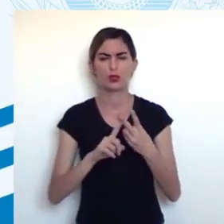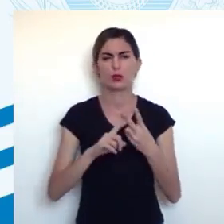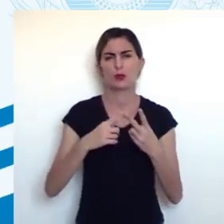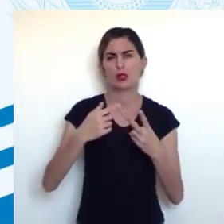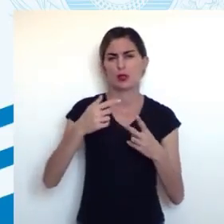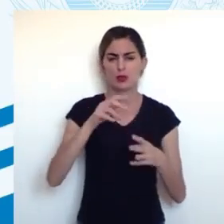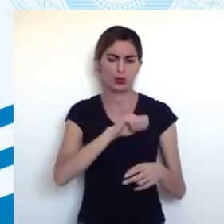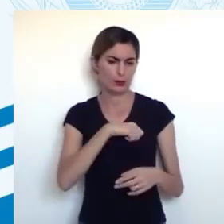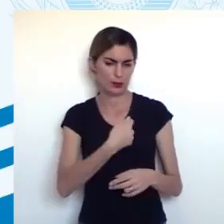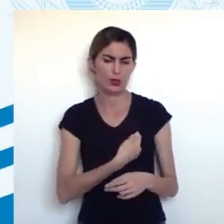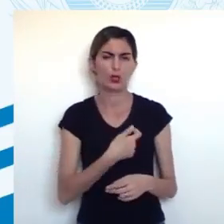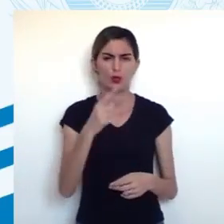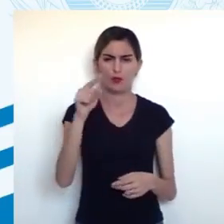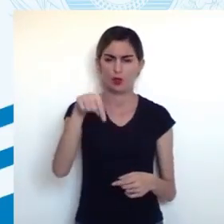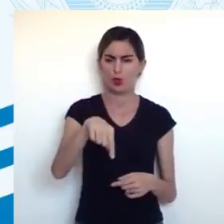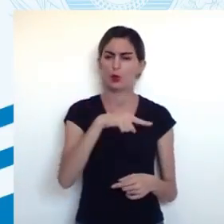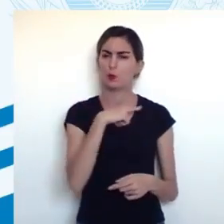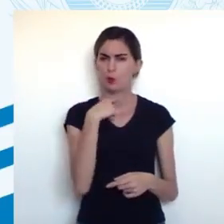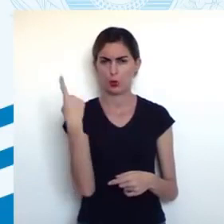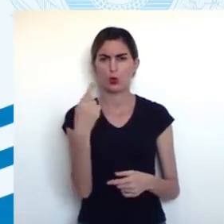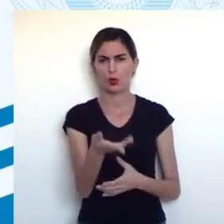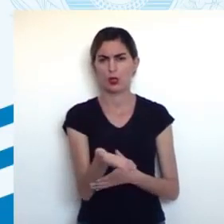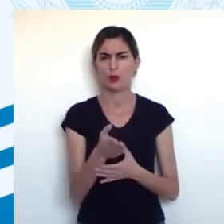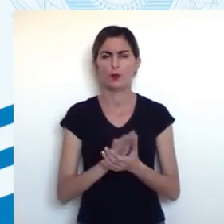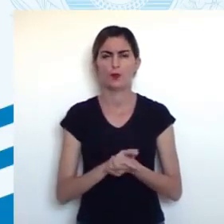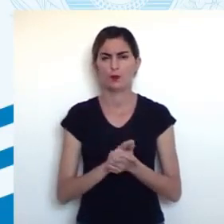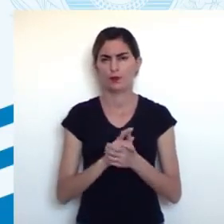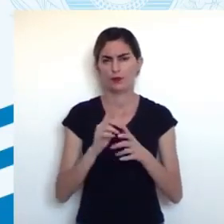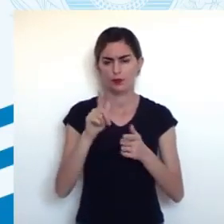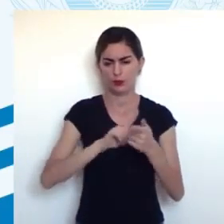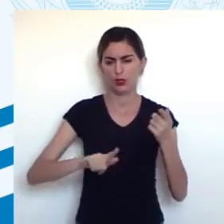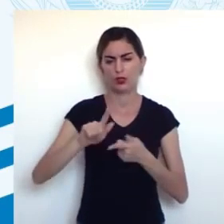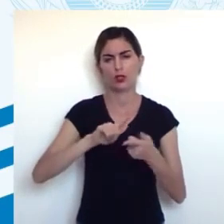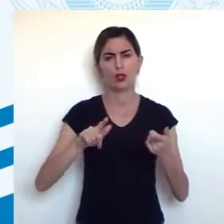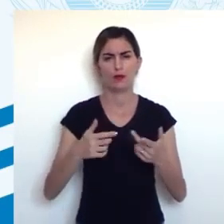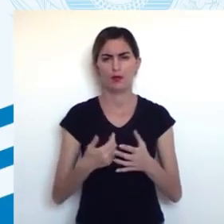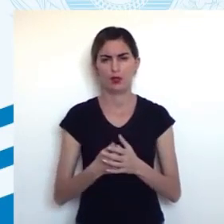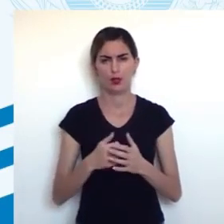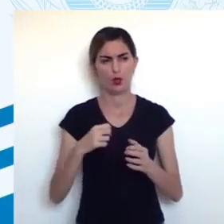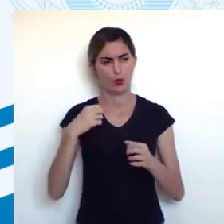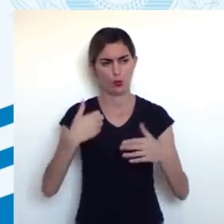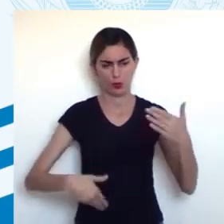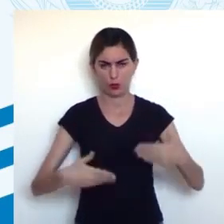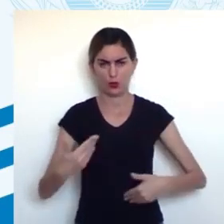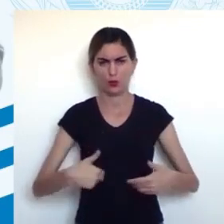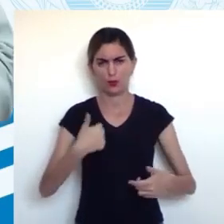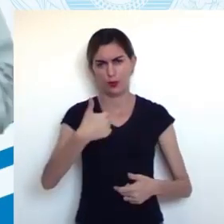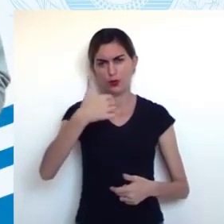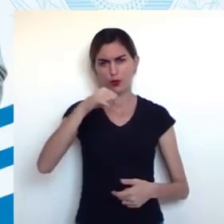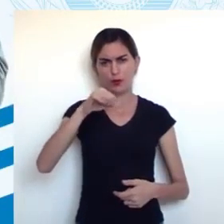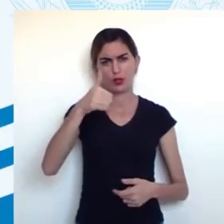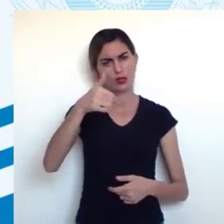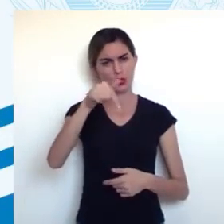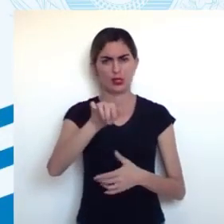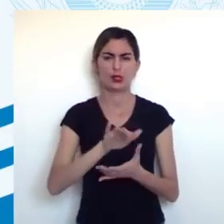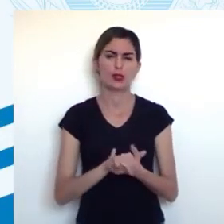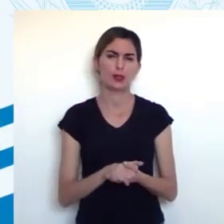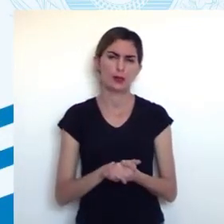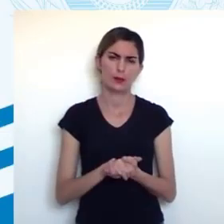espanhol, ele veio a falecer nessa greve, né? Então a greve operária de 1917,